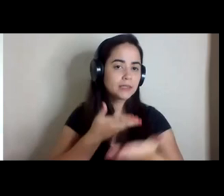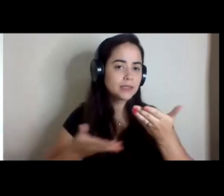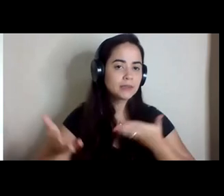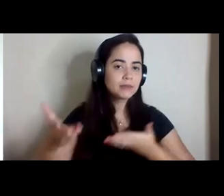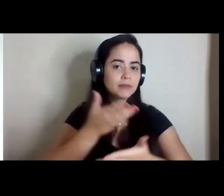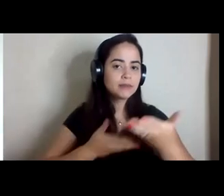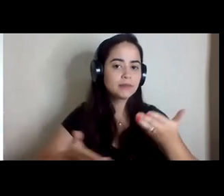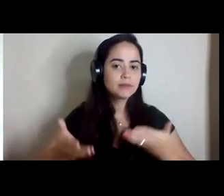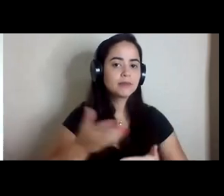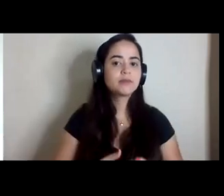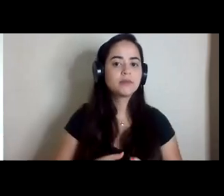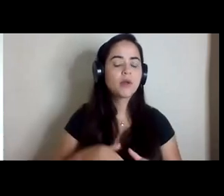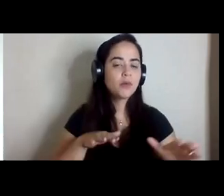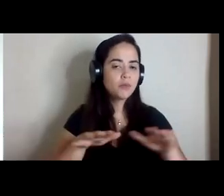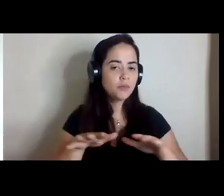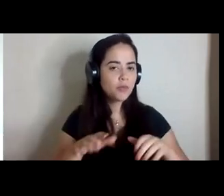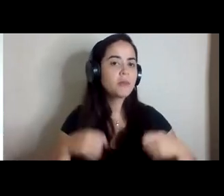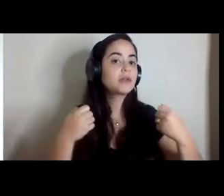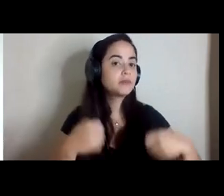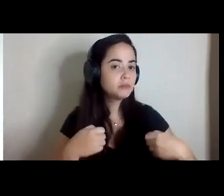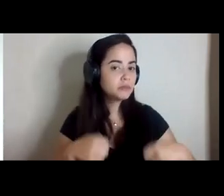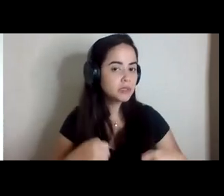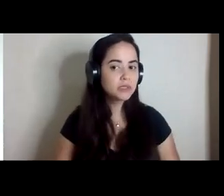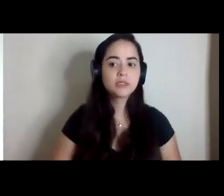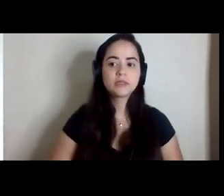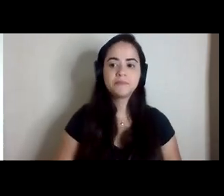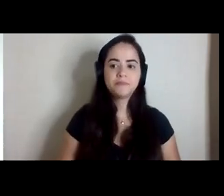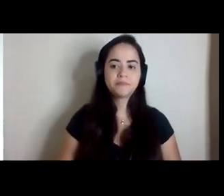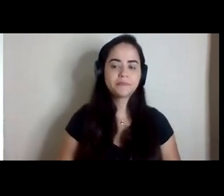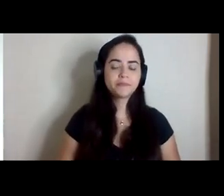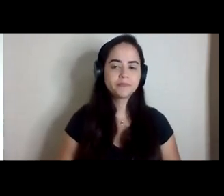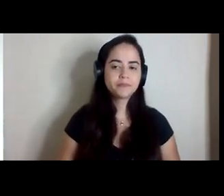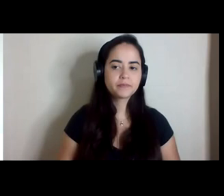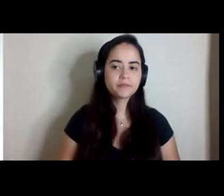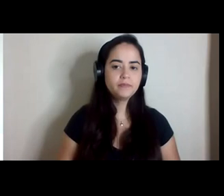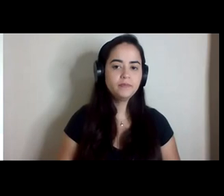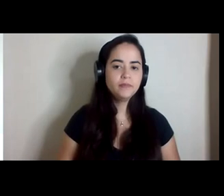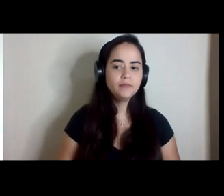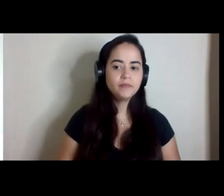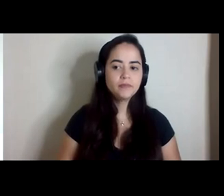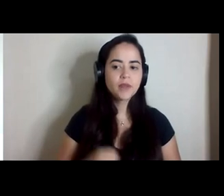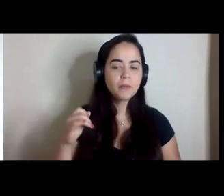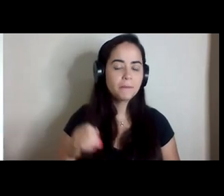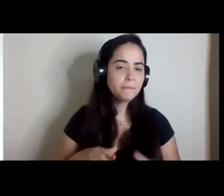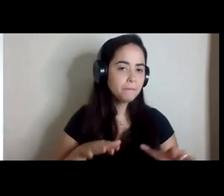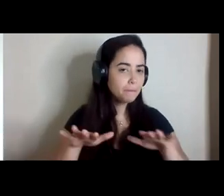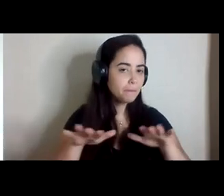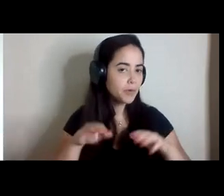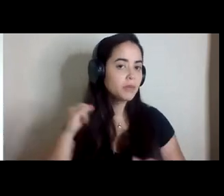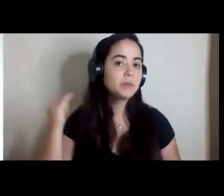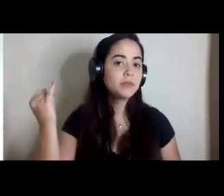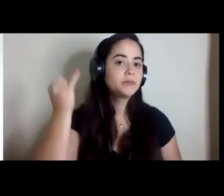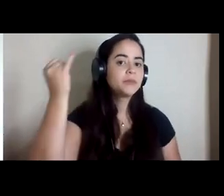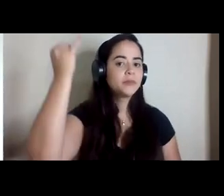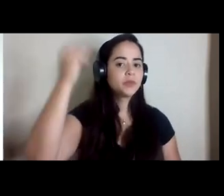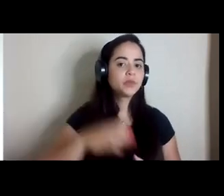necessário de pesquisas, de atividades de ensino, de extensão, enfim. Um movimento necessário, muito relevante para toda